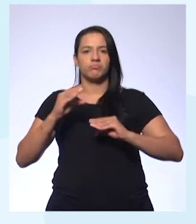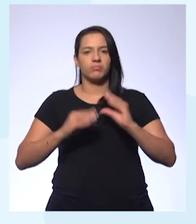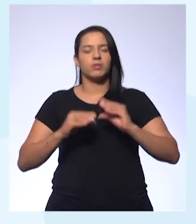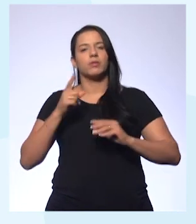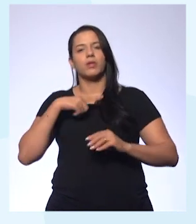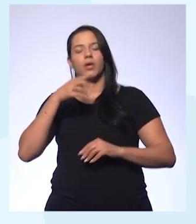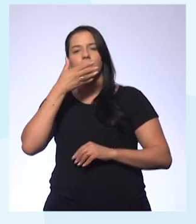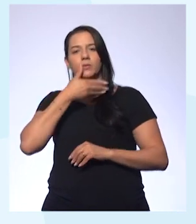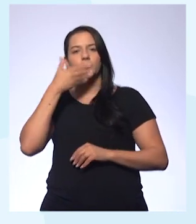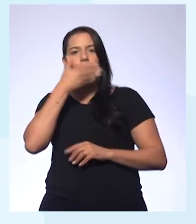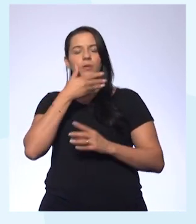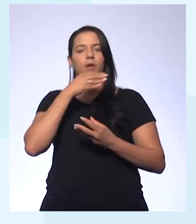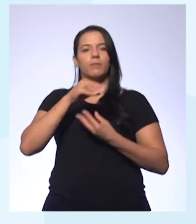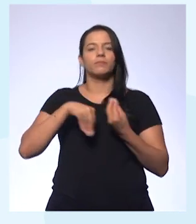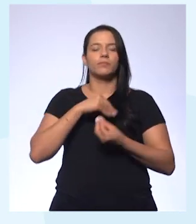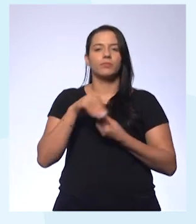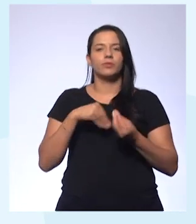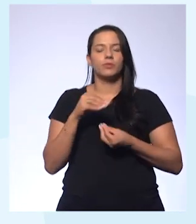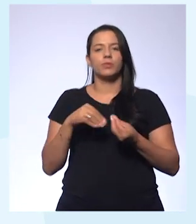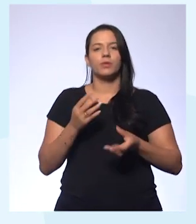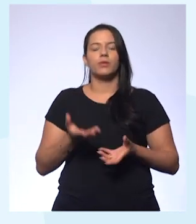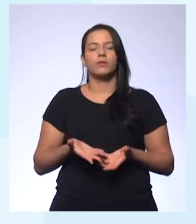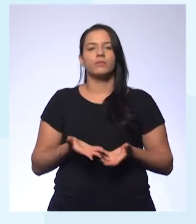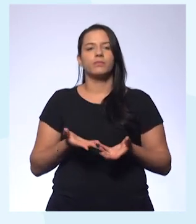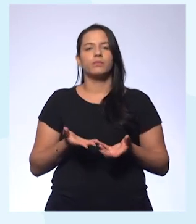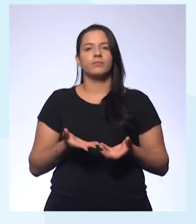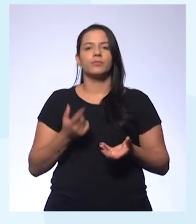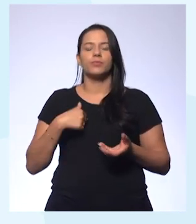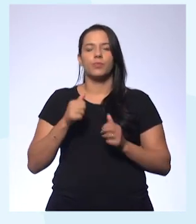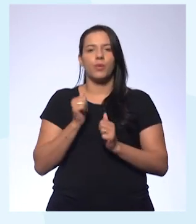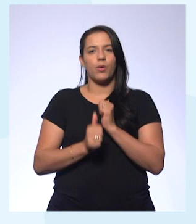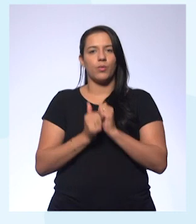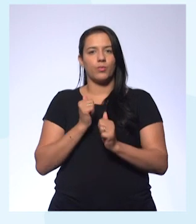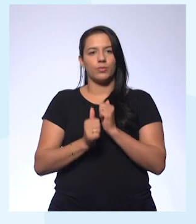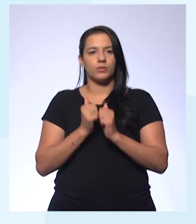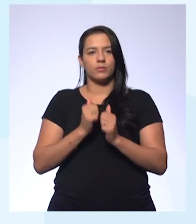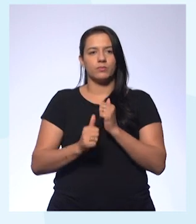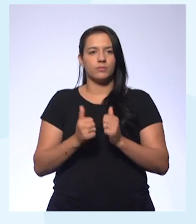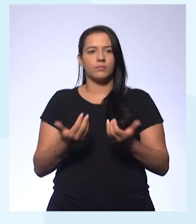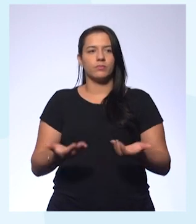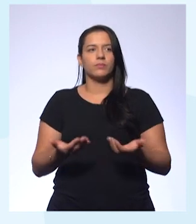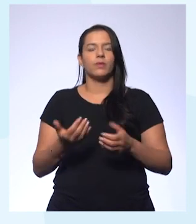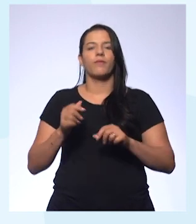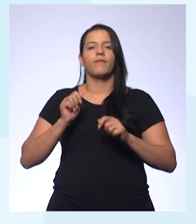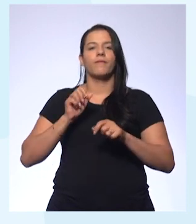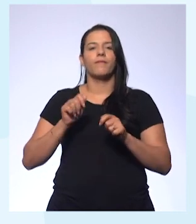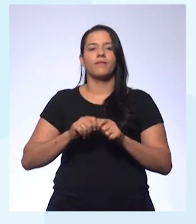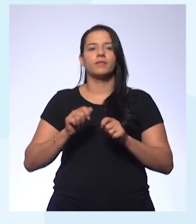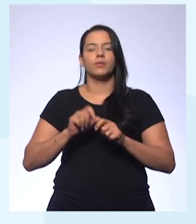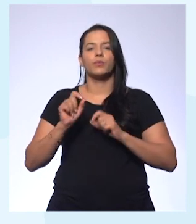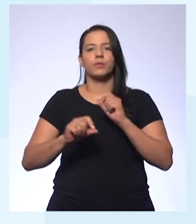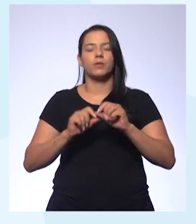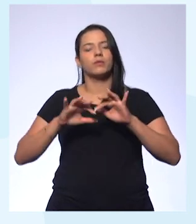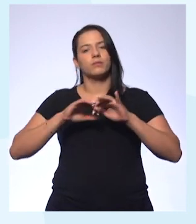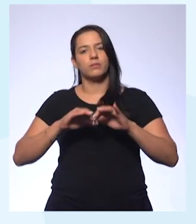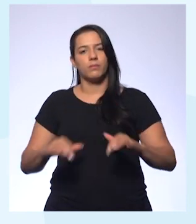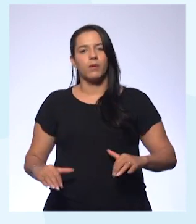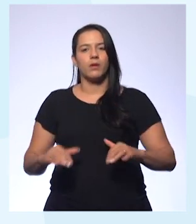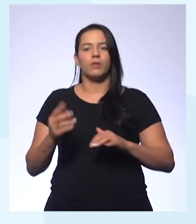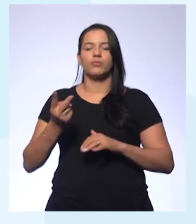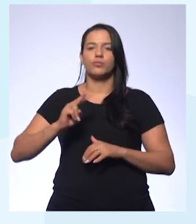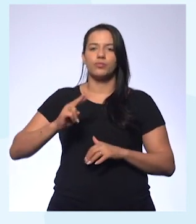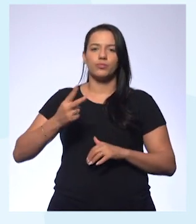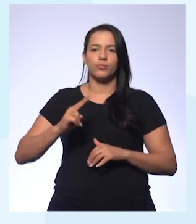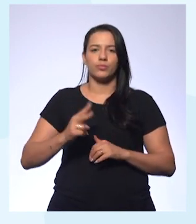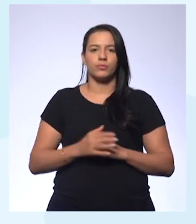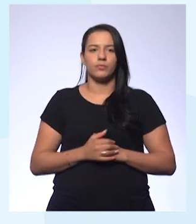açúcar misturado no arroz, por exemplo. Eu vou fazer o quê? Vou fazer essa separação desses dois aí, devido a quem?